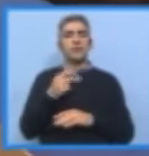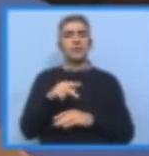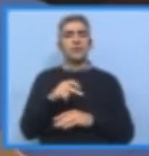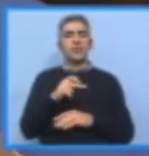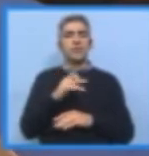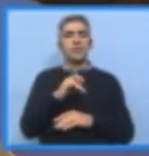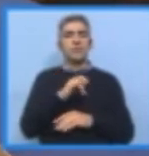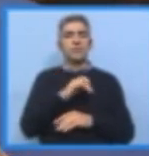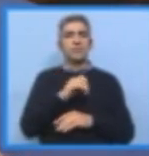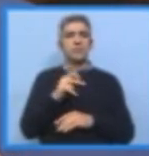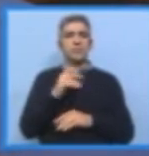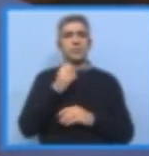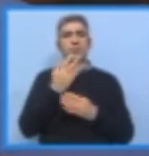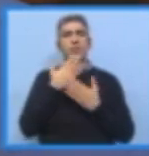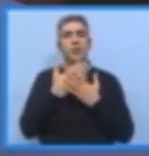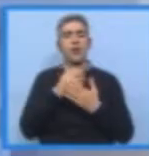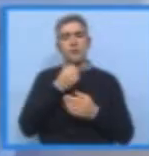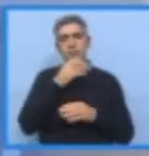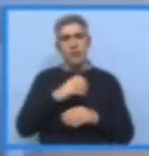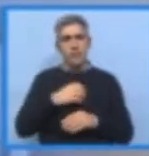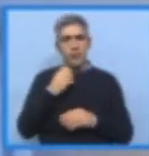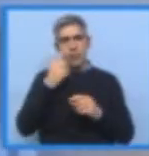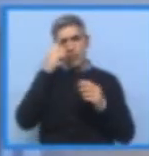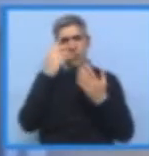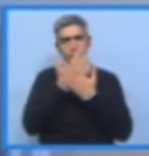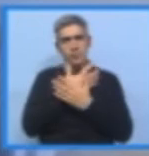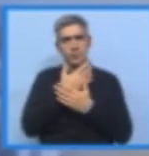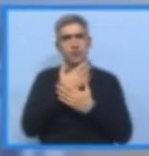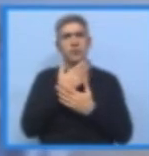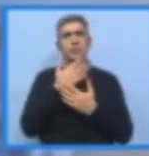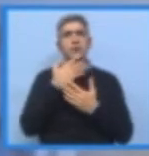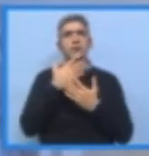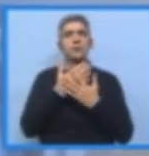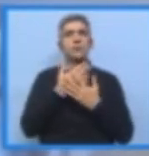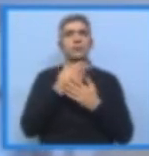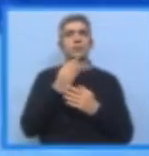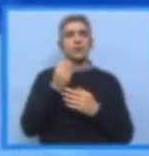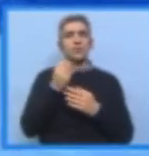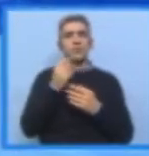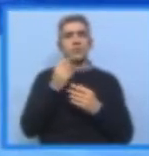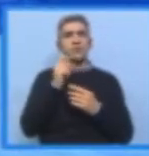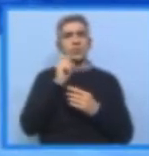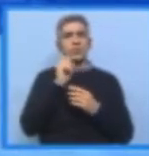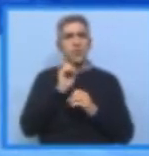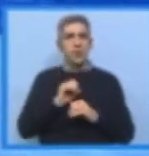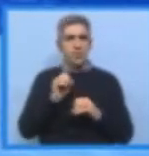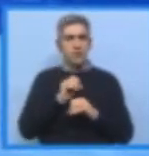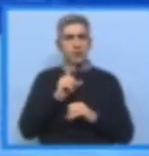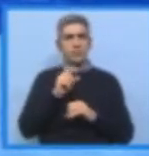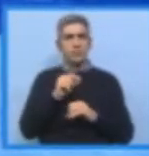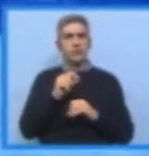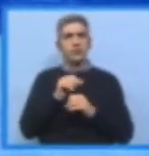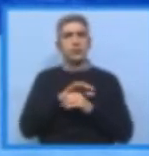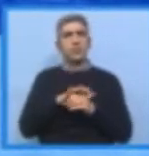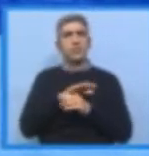uma quebra de confiança, uma confusão na própria geraria seguramente muita insegurança, nomeadamente nos